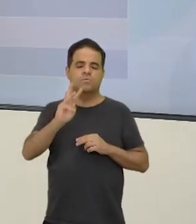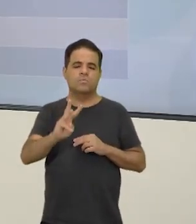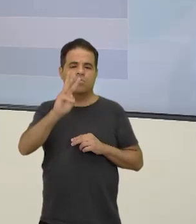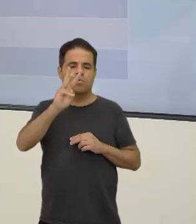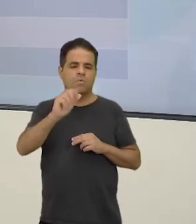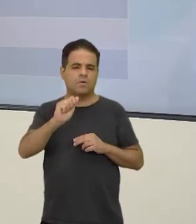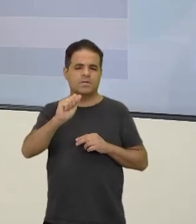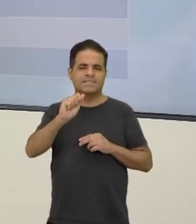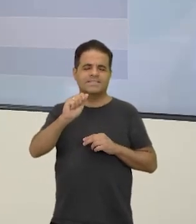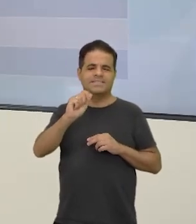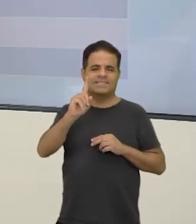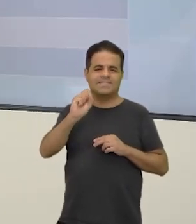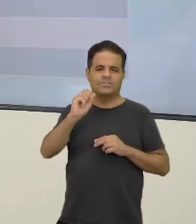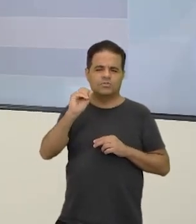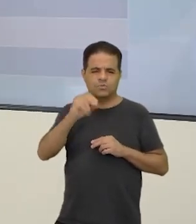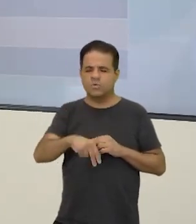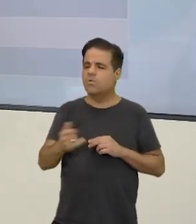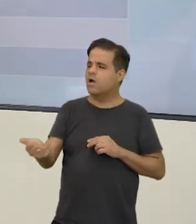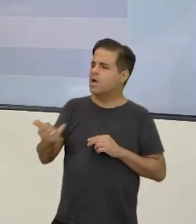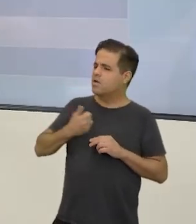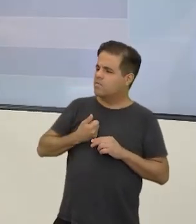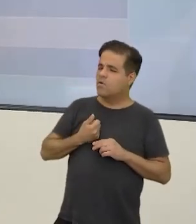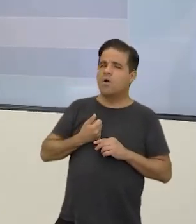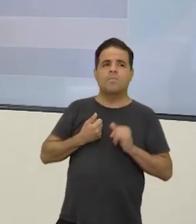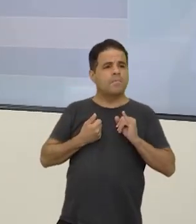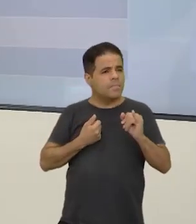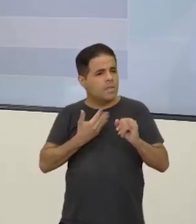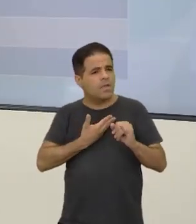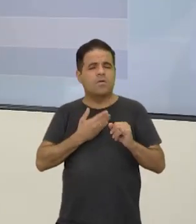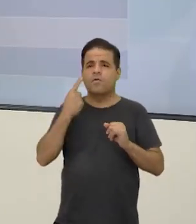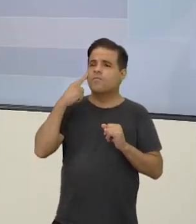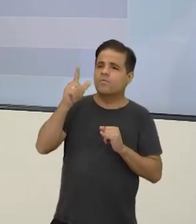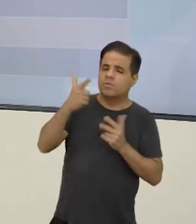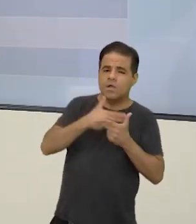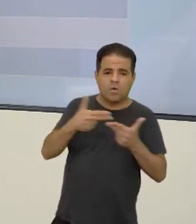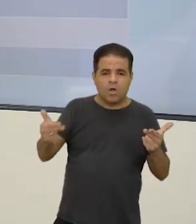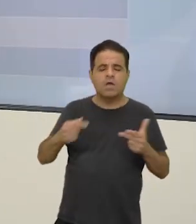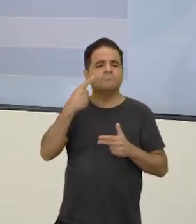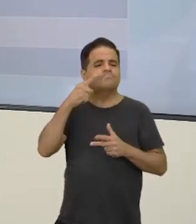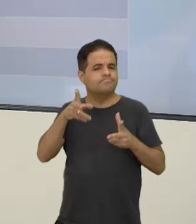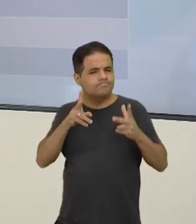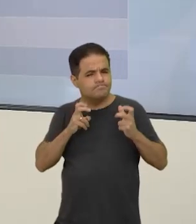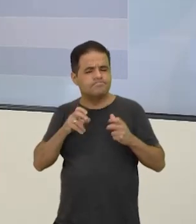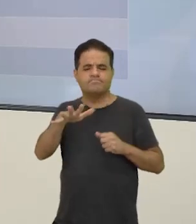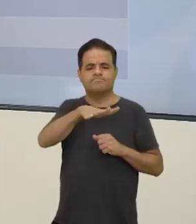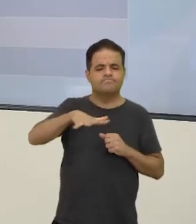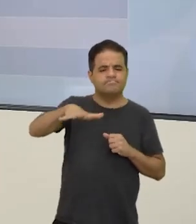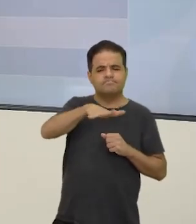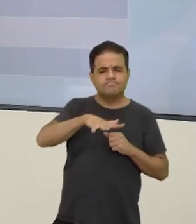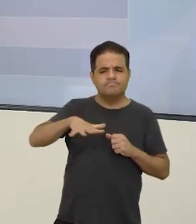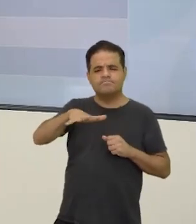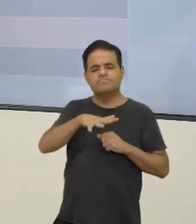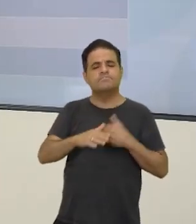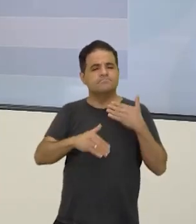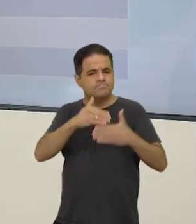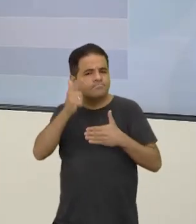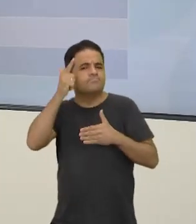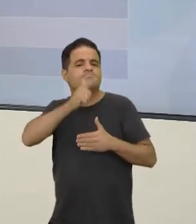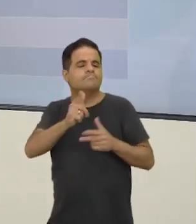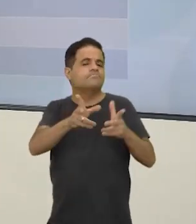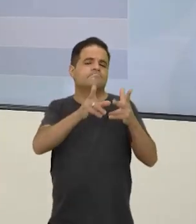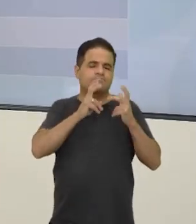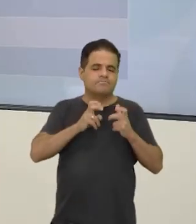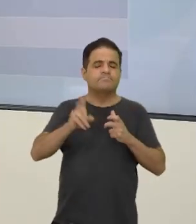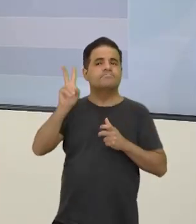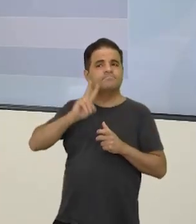para mim e falou, meu amigo olhou para mim, eu falei para o meu amigo, eu vi tal coisa. Note que esse espaço é limitado. Ele só consegue perceber